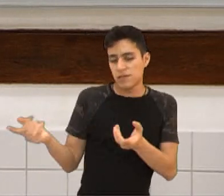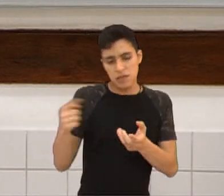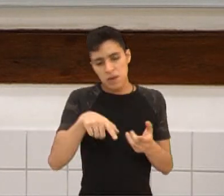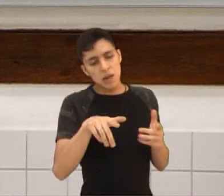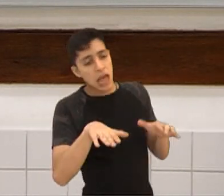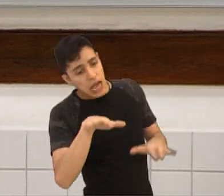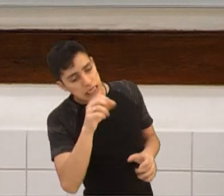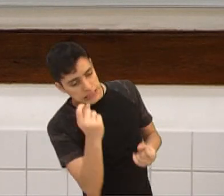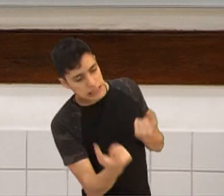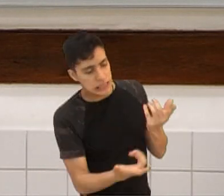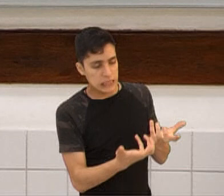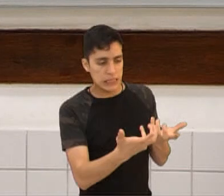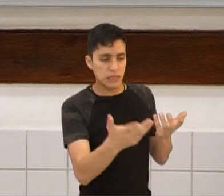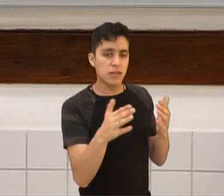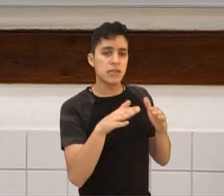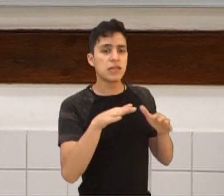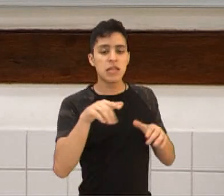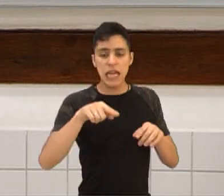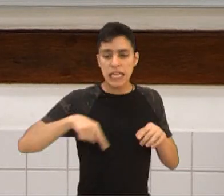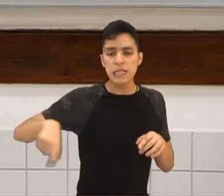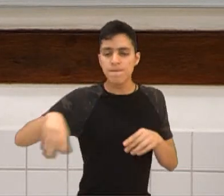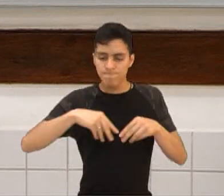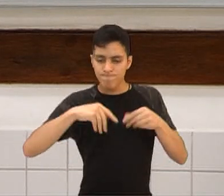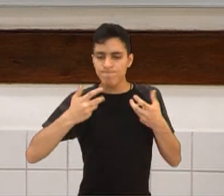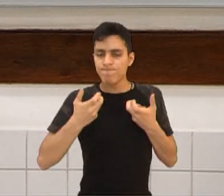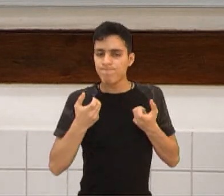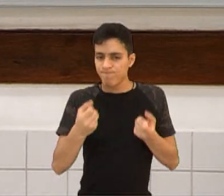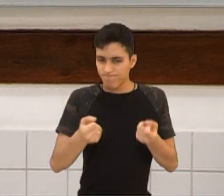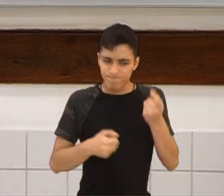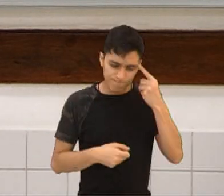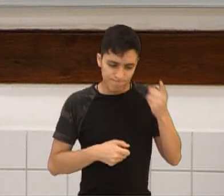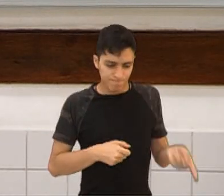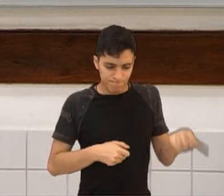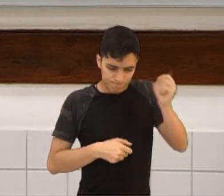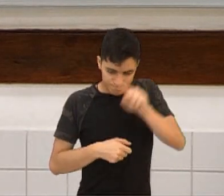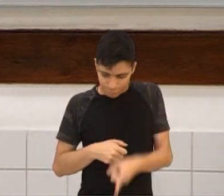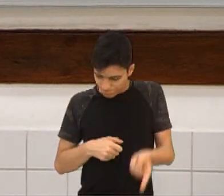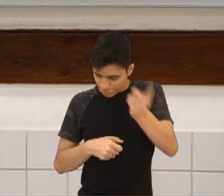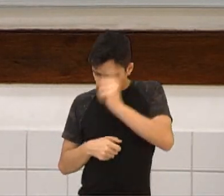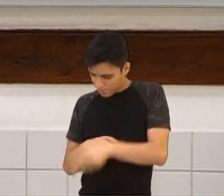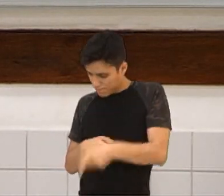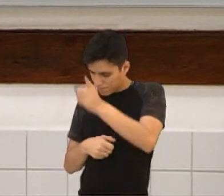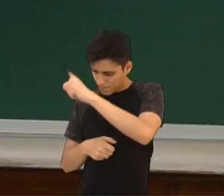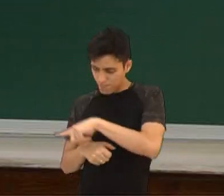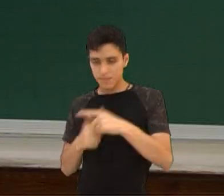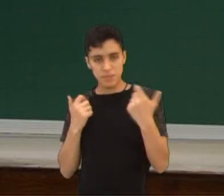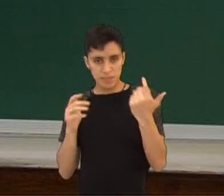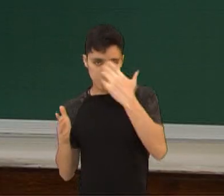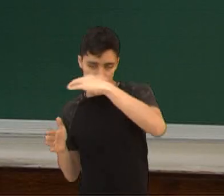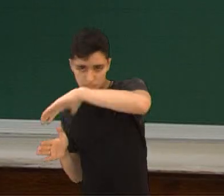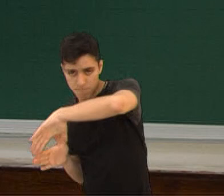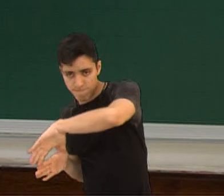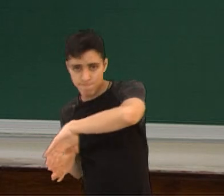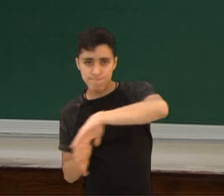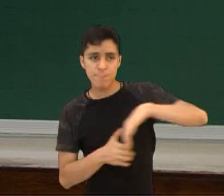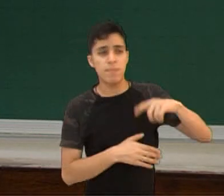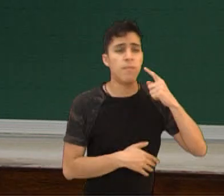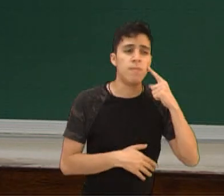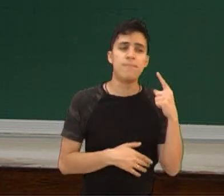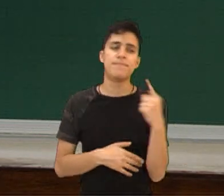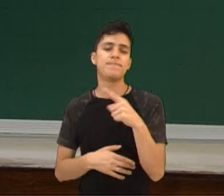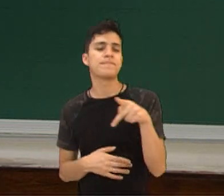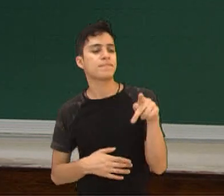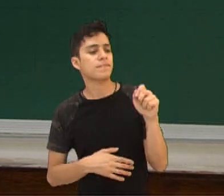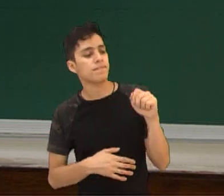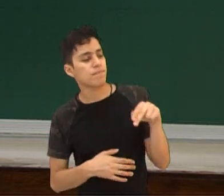alagamento, e as de terra firme, né? Então, de igapó, de várzea e de terra firme. Depois aqui, o Pantanal, né? O Pantanal que estava